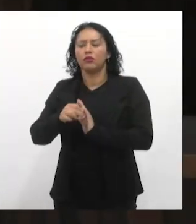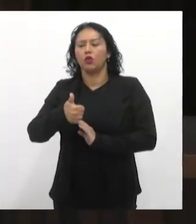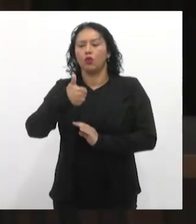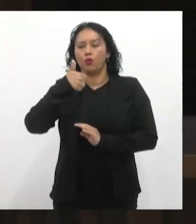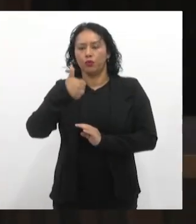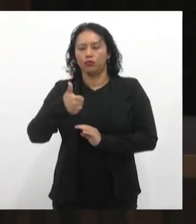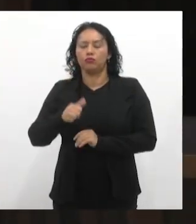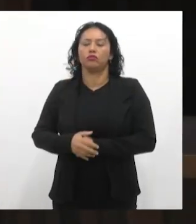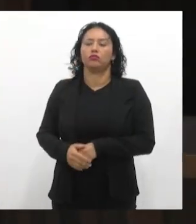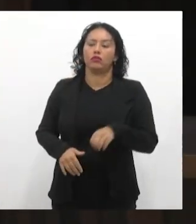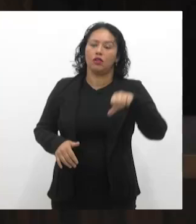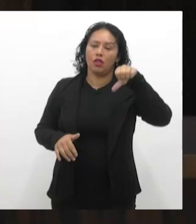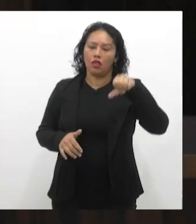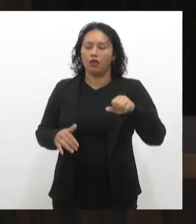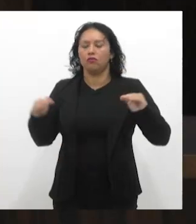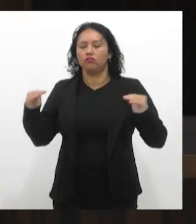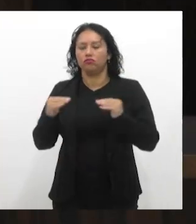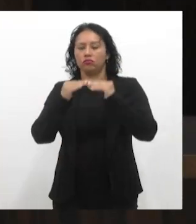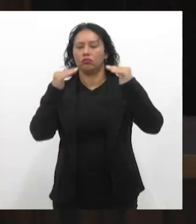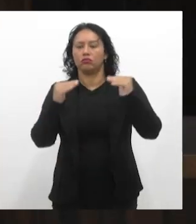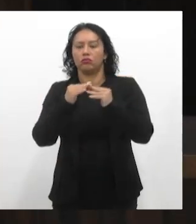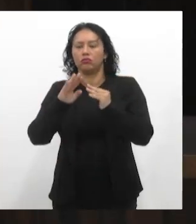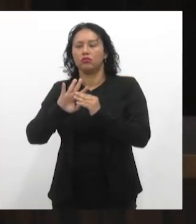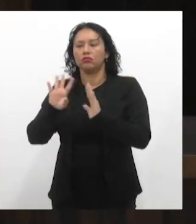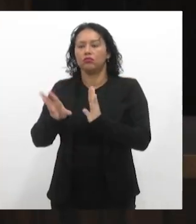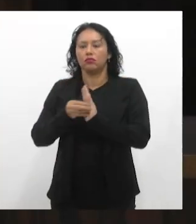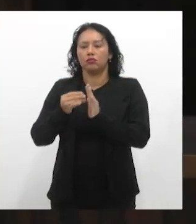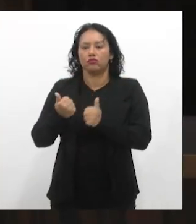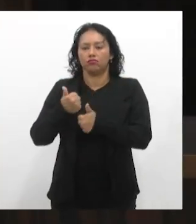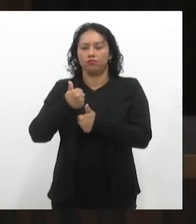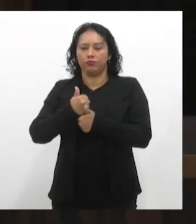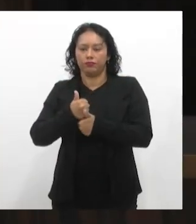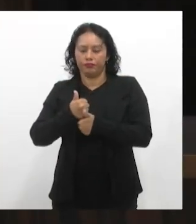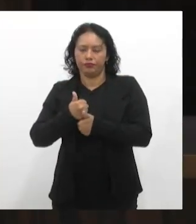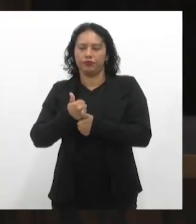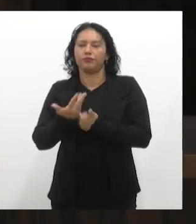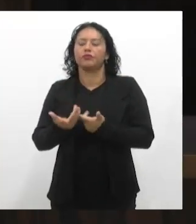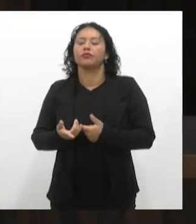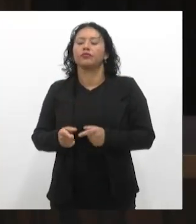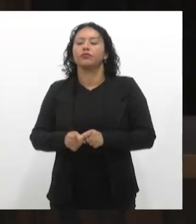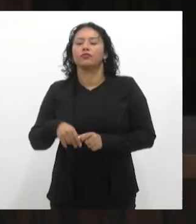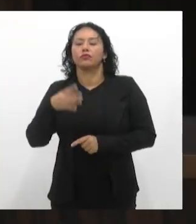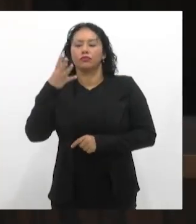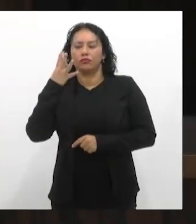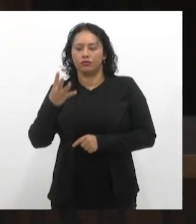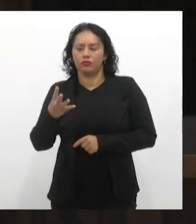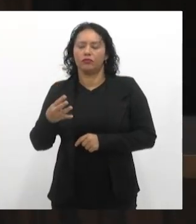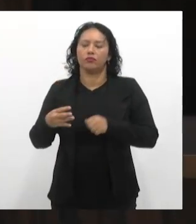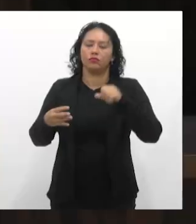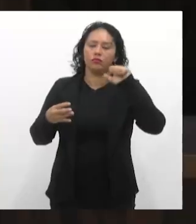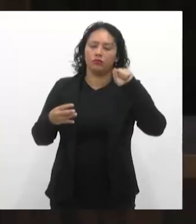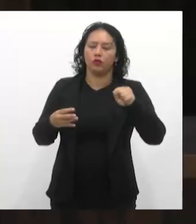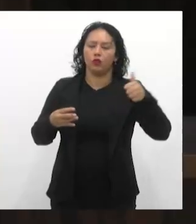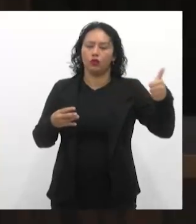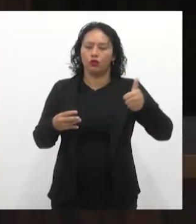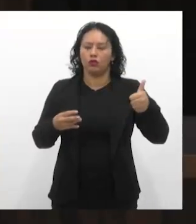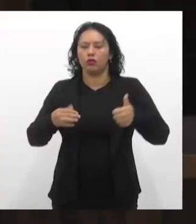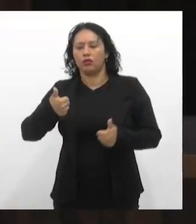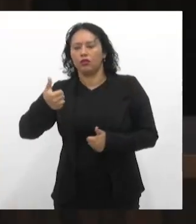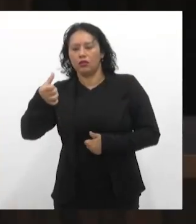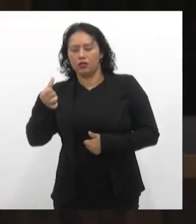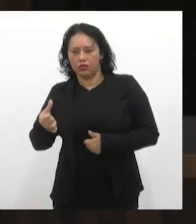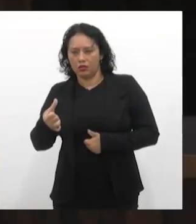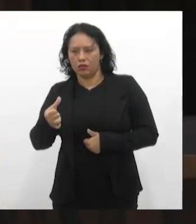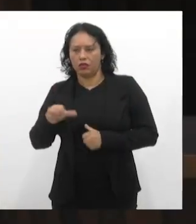9, favorável com subemenda às emendas de números 4, 8, 11 e 16 e